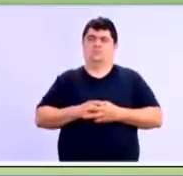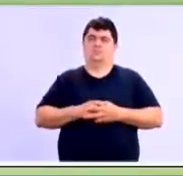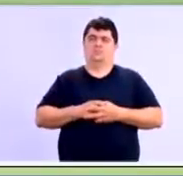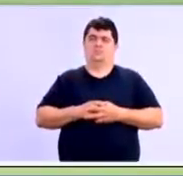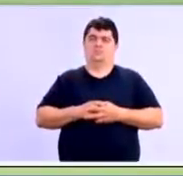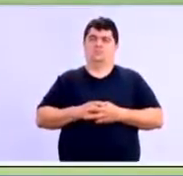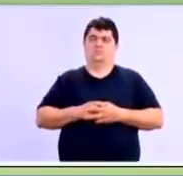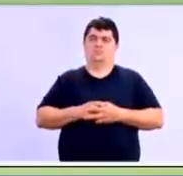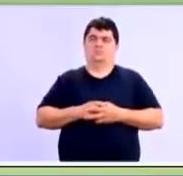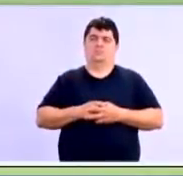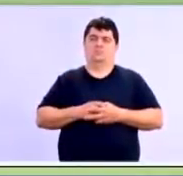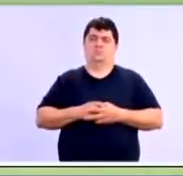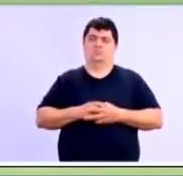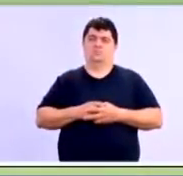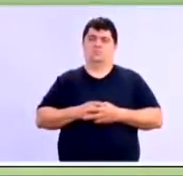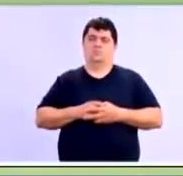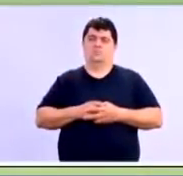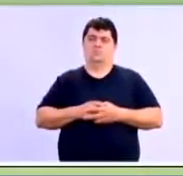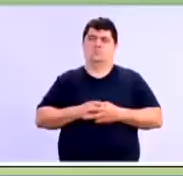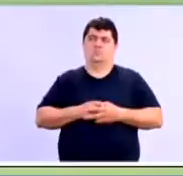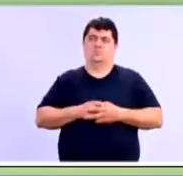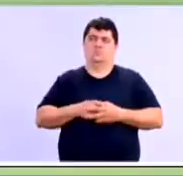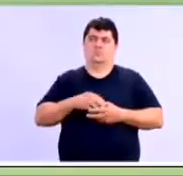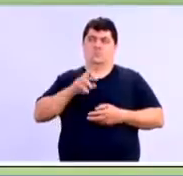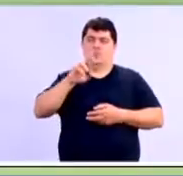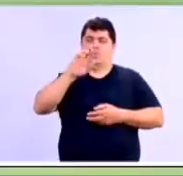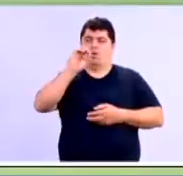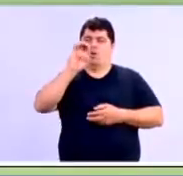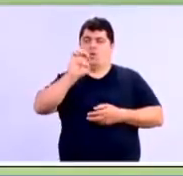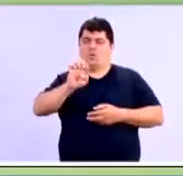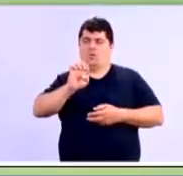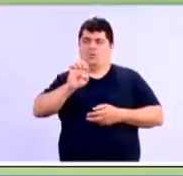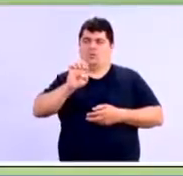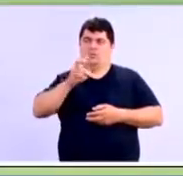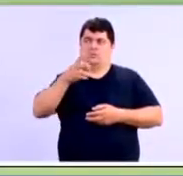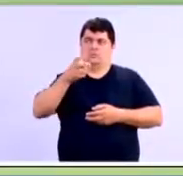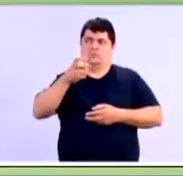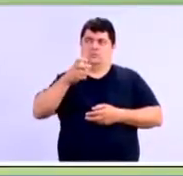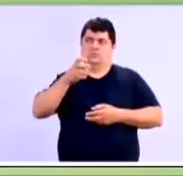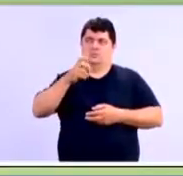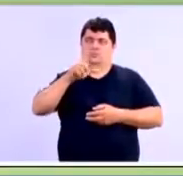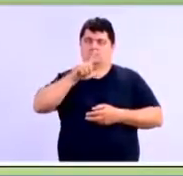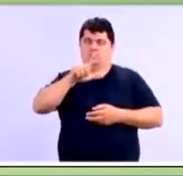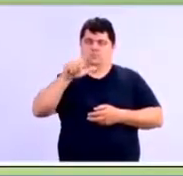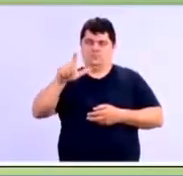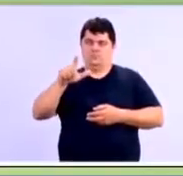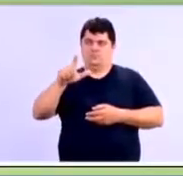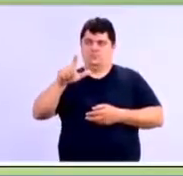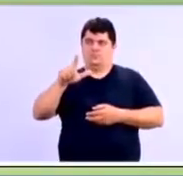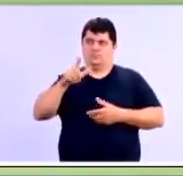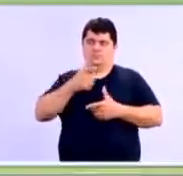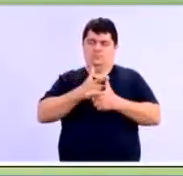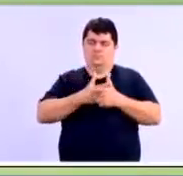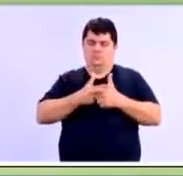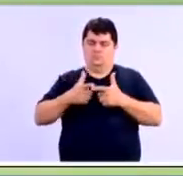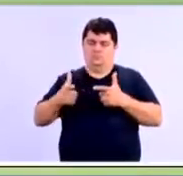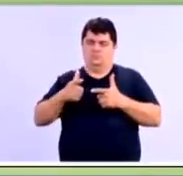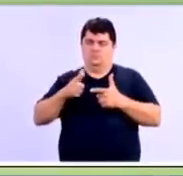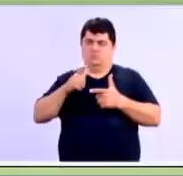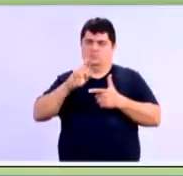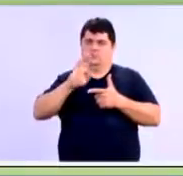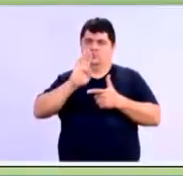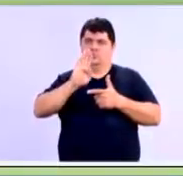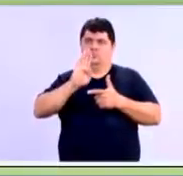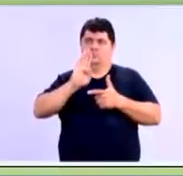Então, o retorno sobre o patrimônio líquido, ok? É igual ao lucro líquido dividido pelo